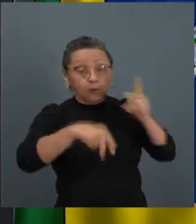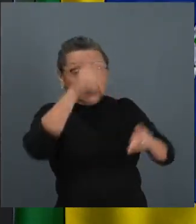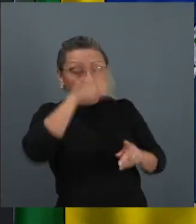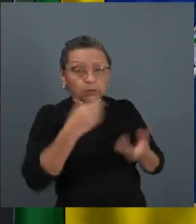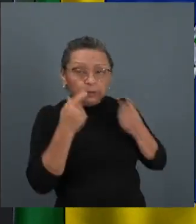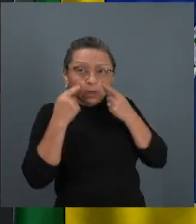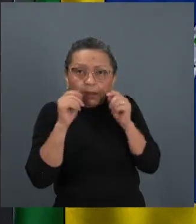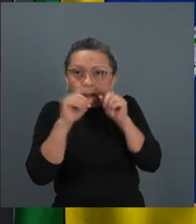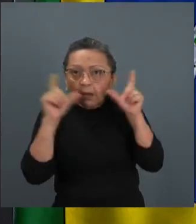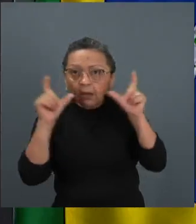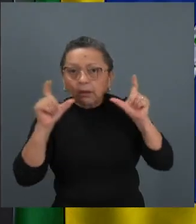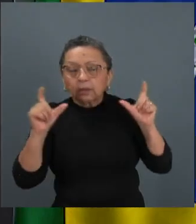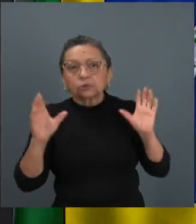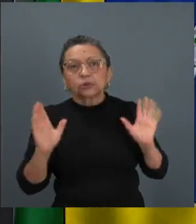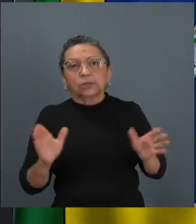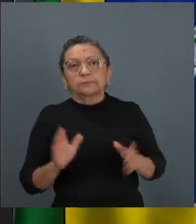acordando,